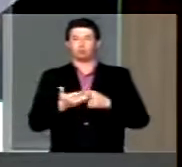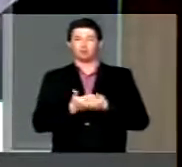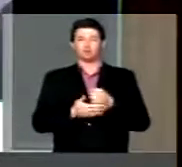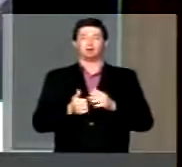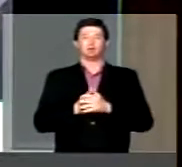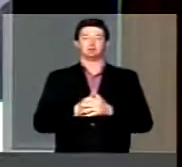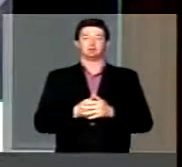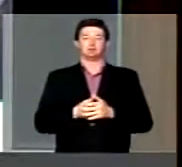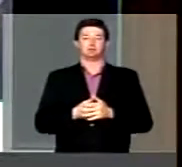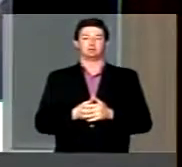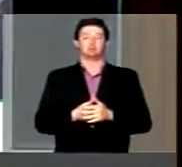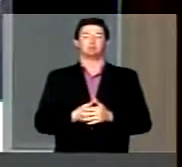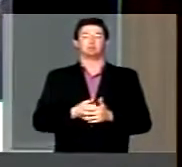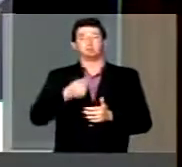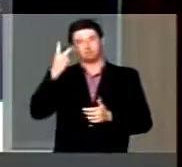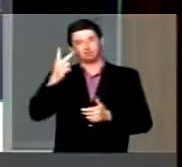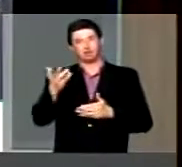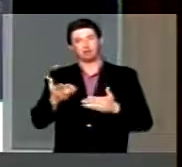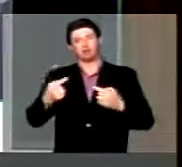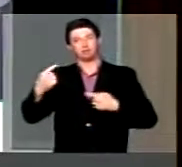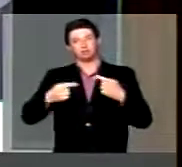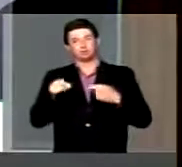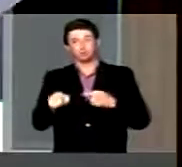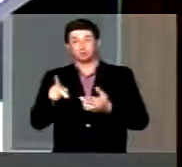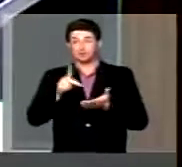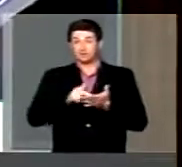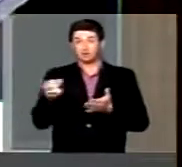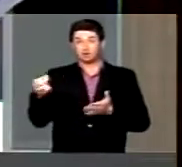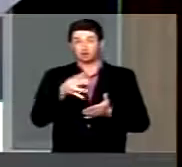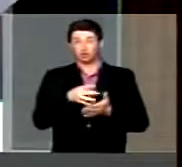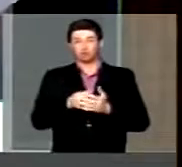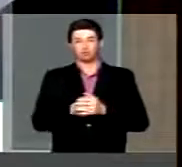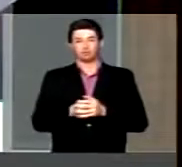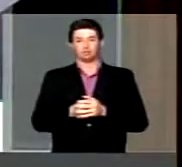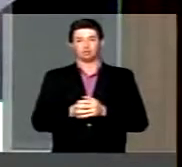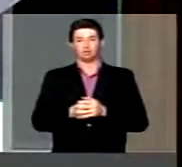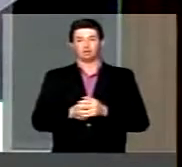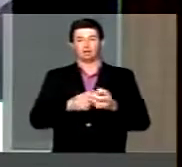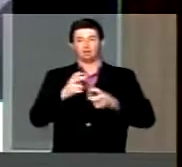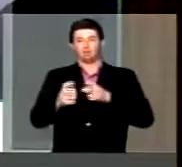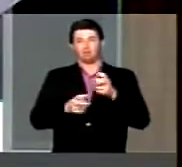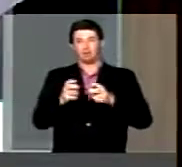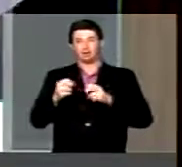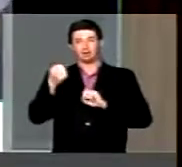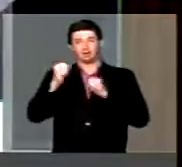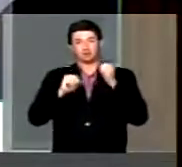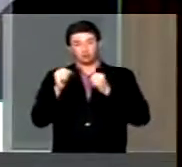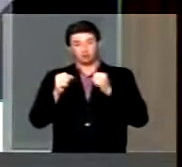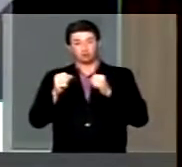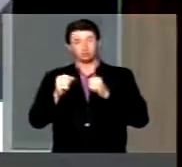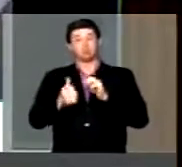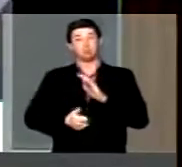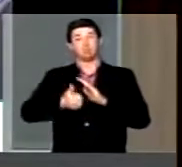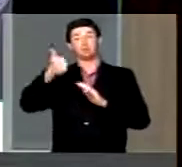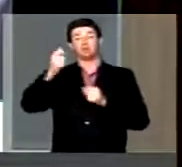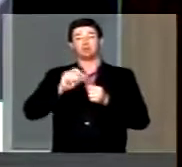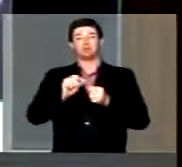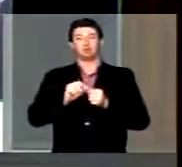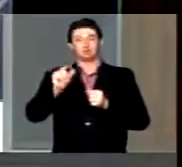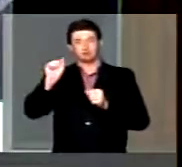importados. Para lidar com essa nova realidade cambial, nosso parque industrial terá que, antes de mais